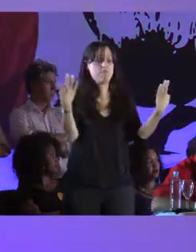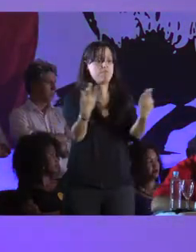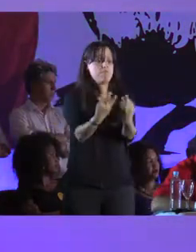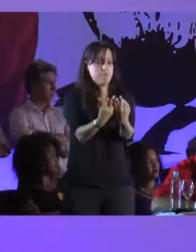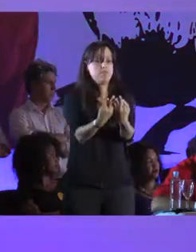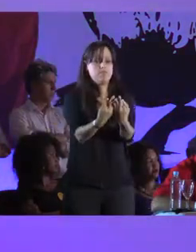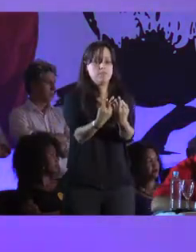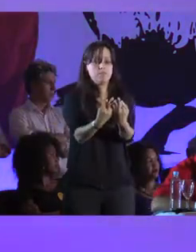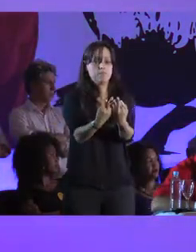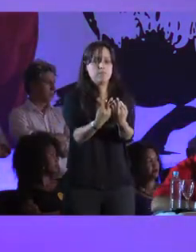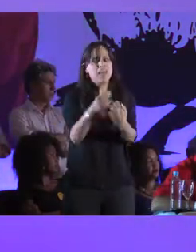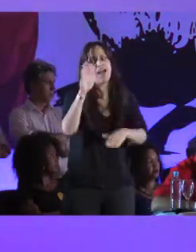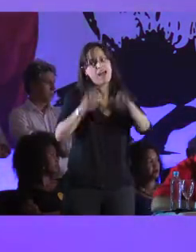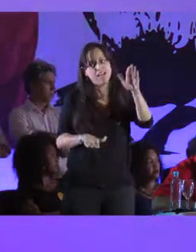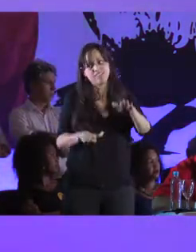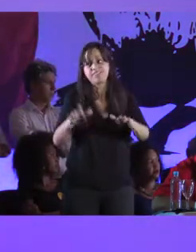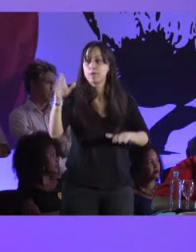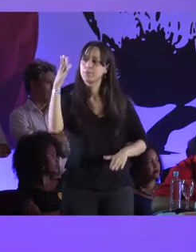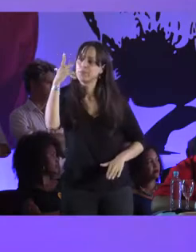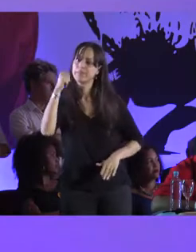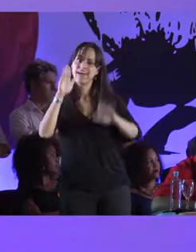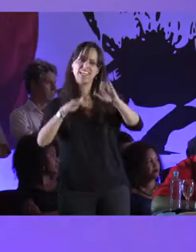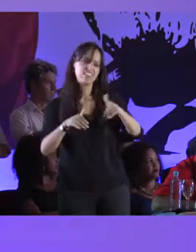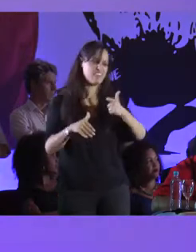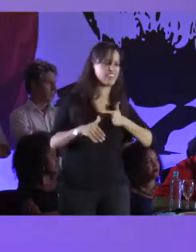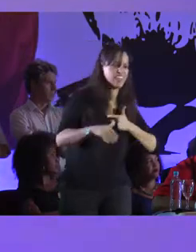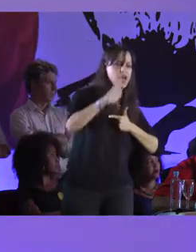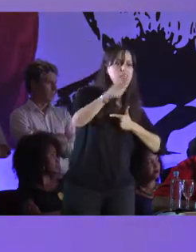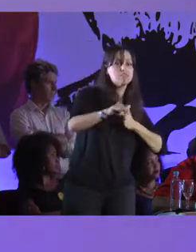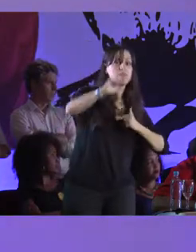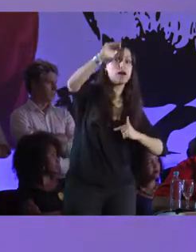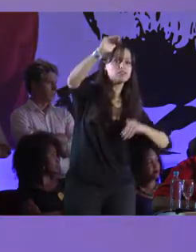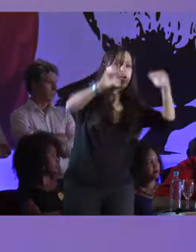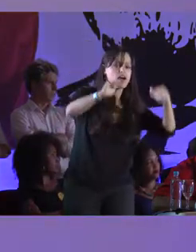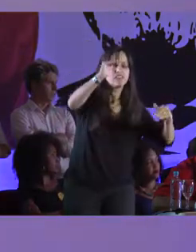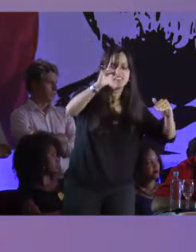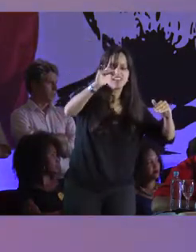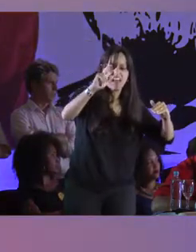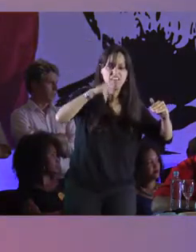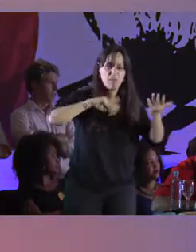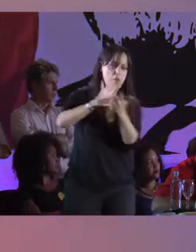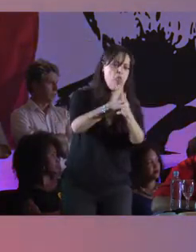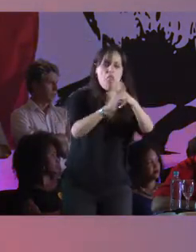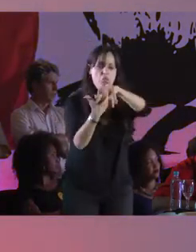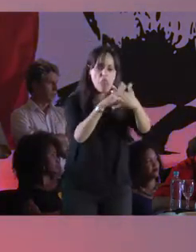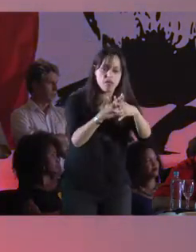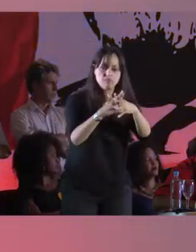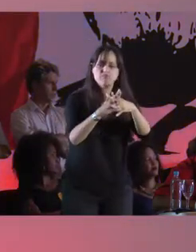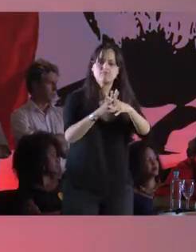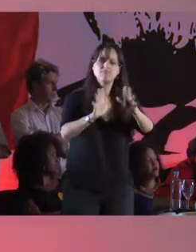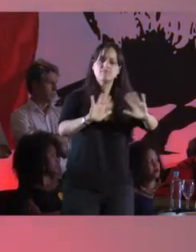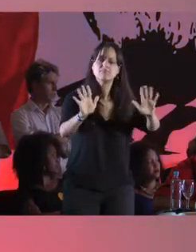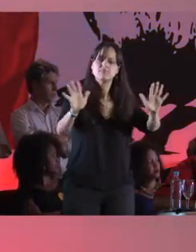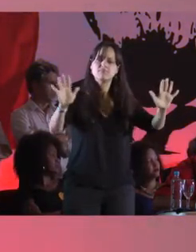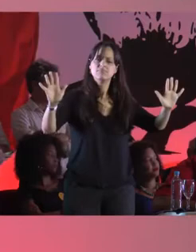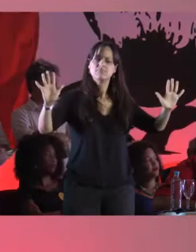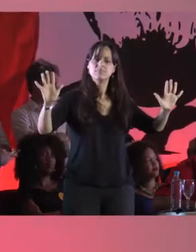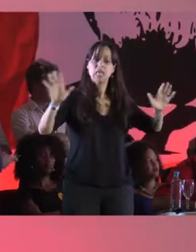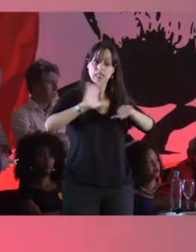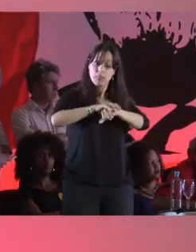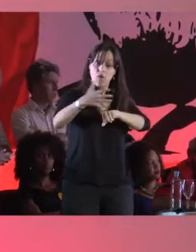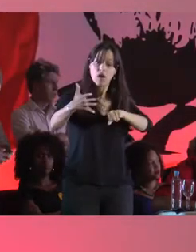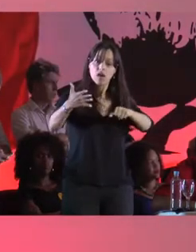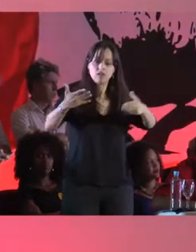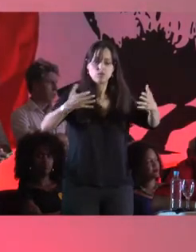que tem uma pessoa bonita, uma feia, uma baixinha, uma alta, e nem por isso eles vão se matar, eles vão conviver